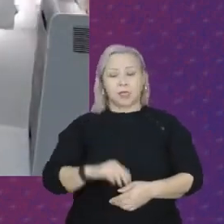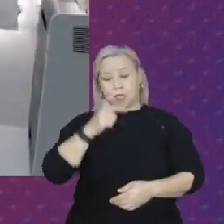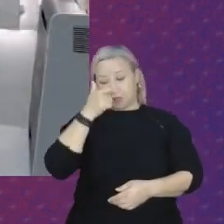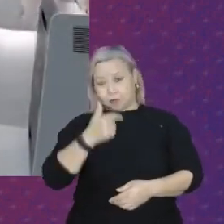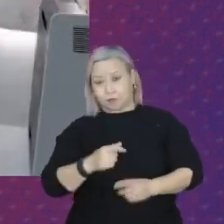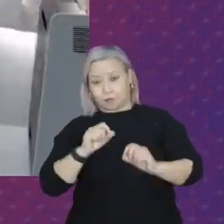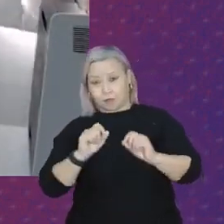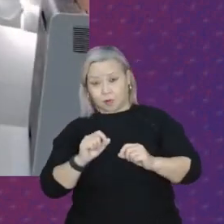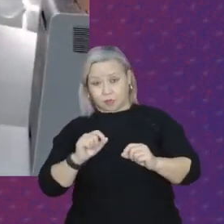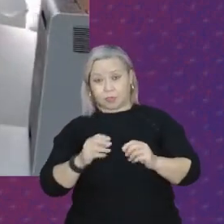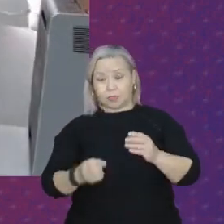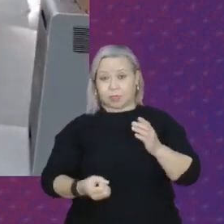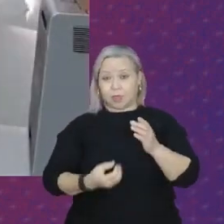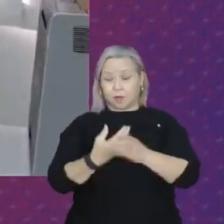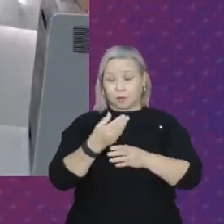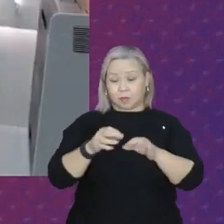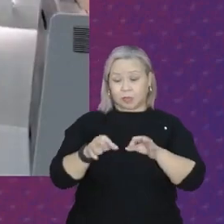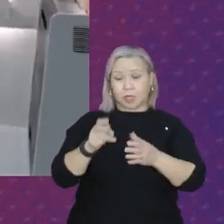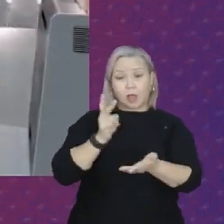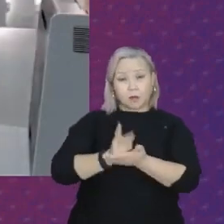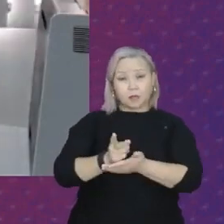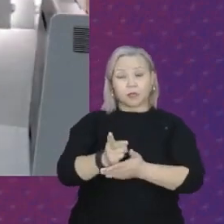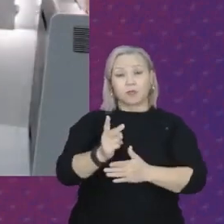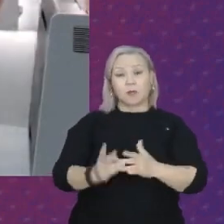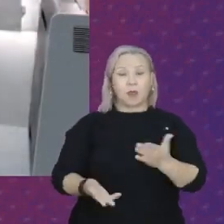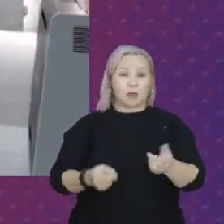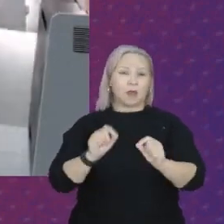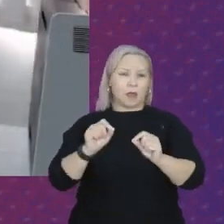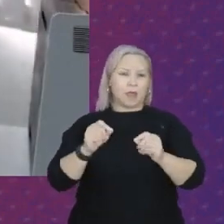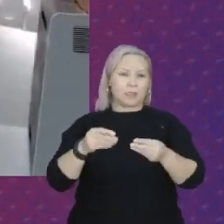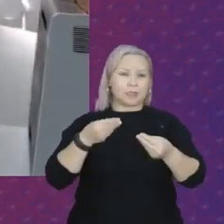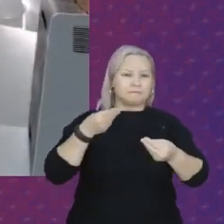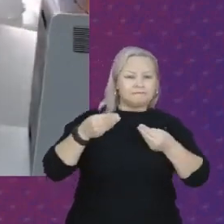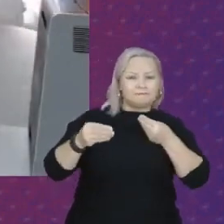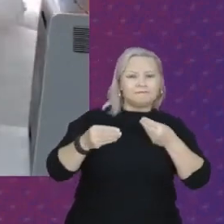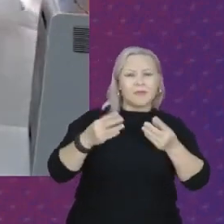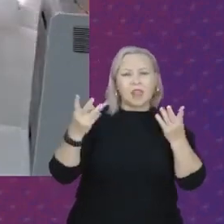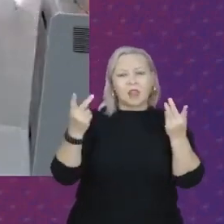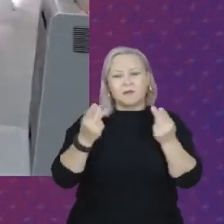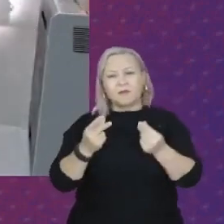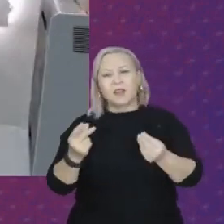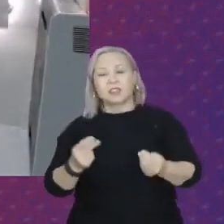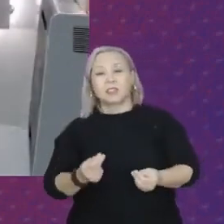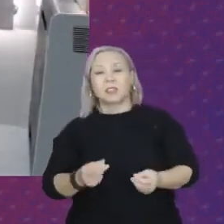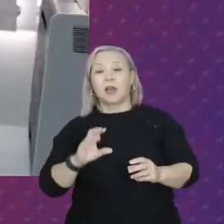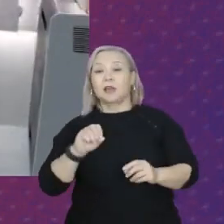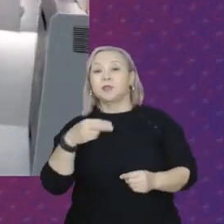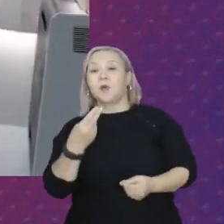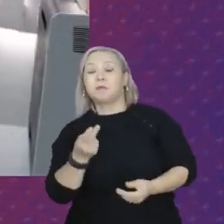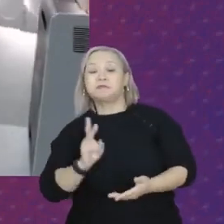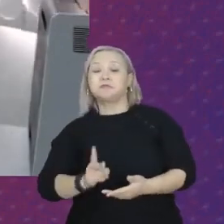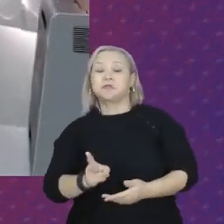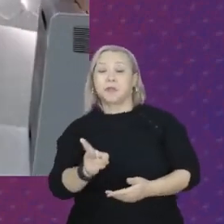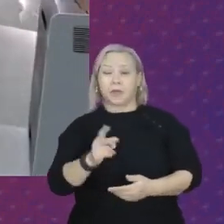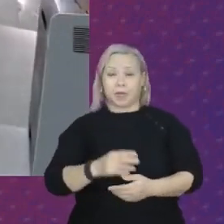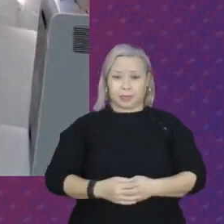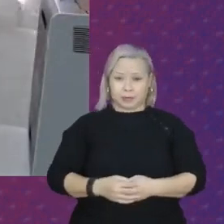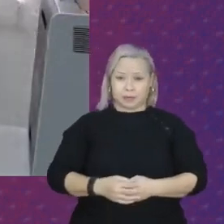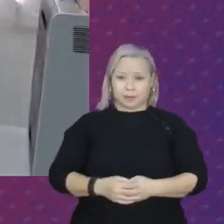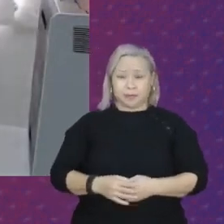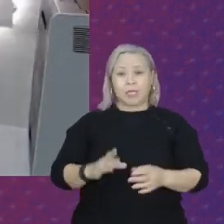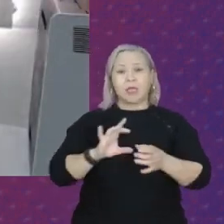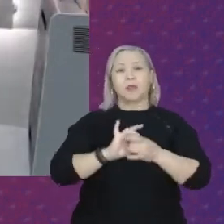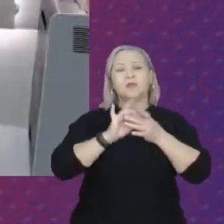a constituir esses tetos de vidro também, ou ajudando a fortalecer esses tetos de vidro, que até nos